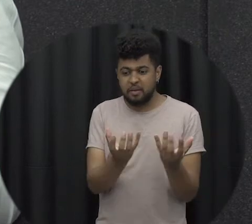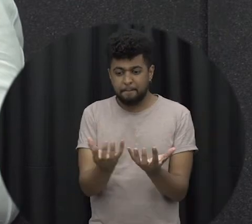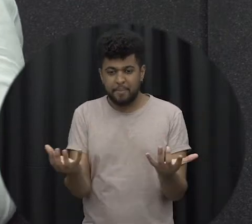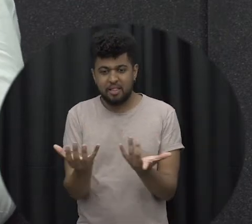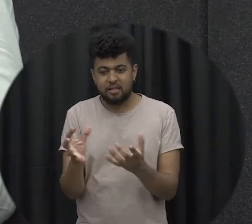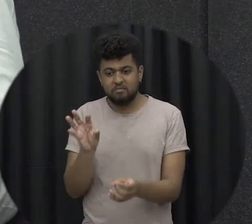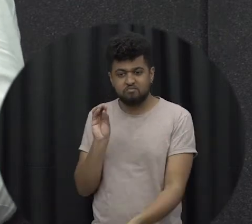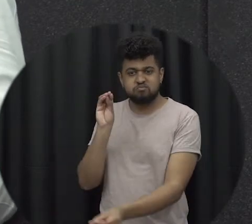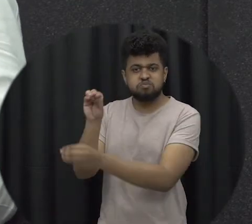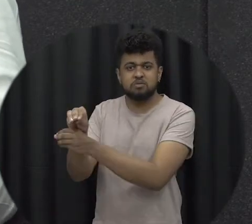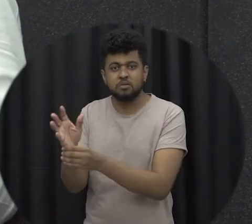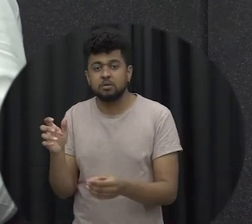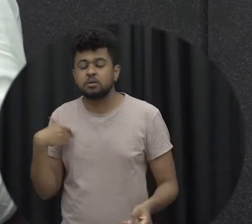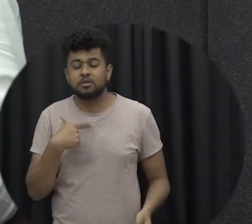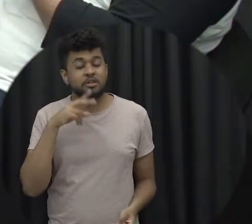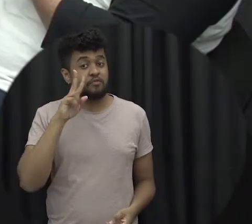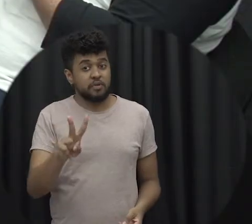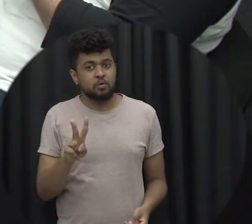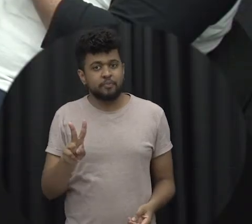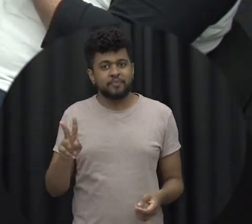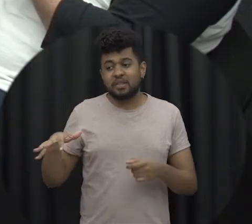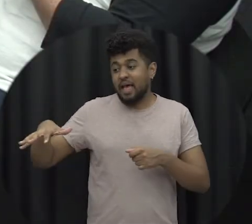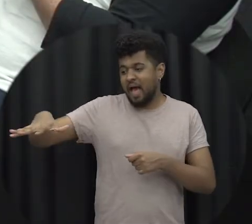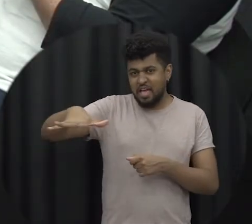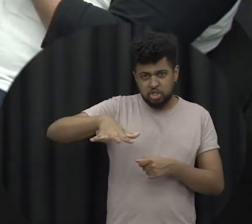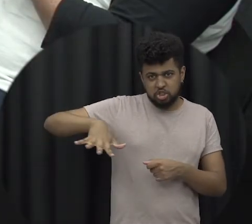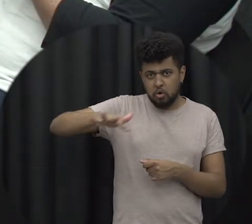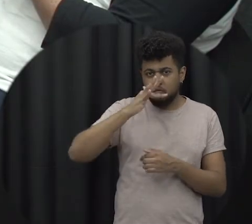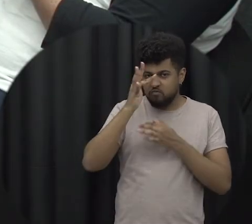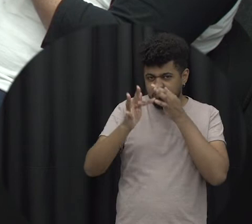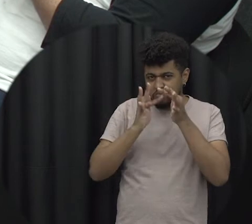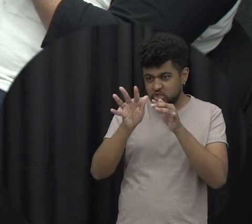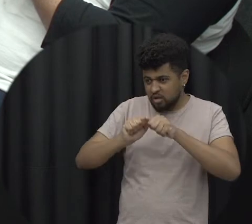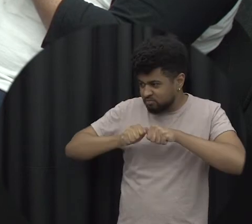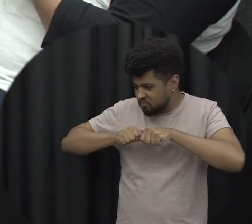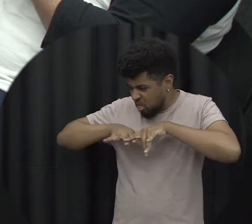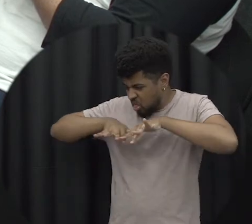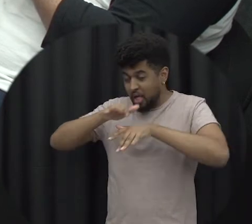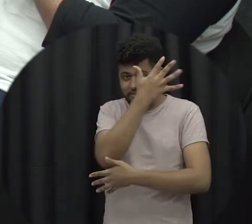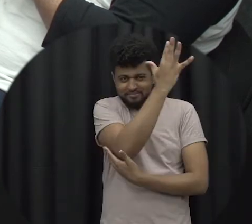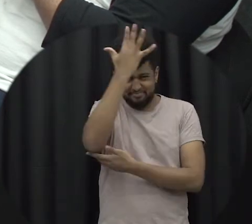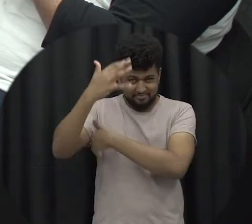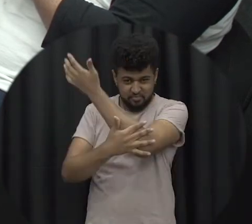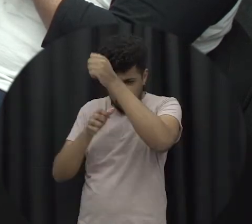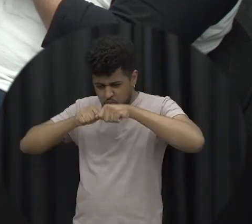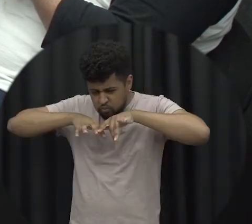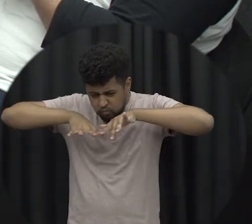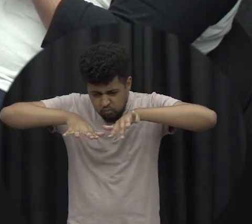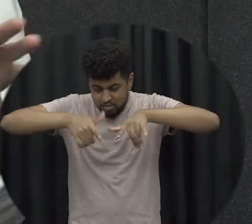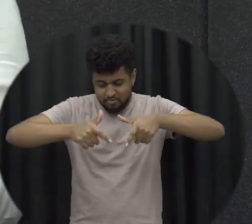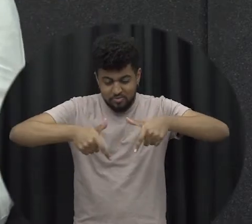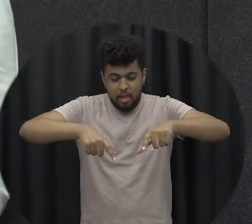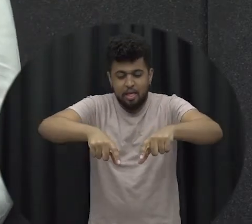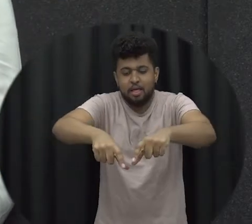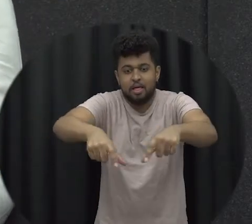da planta. E a gente viu que nas regiões que a planta já entrou para a floresta, assim, que não tá mais na borda, que já